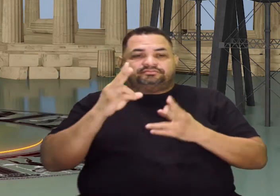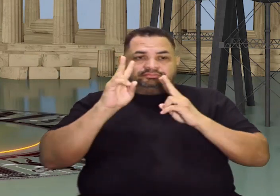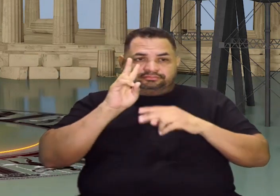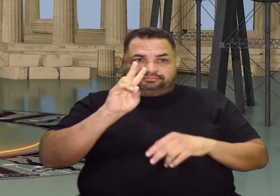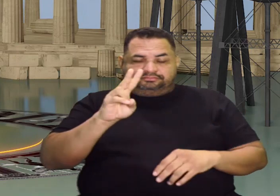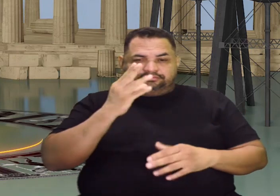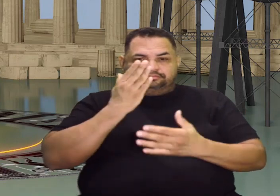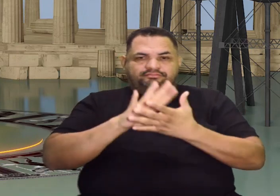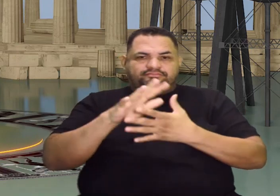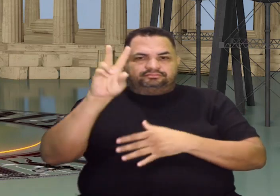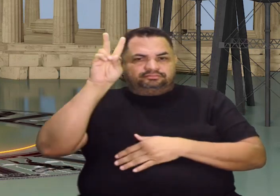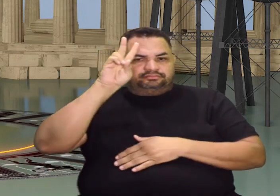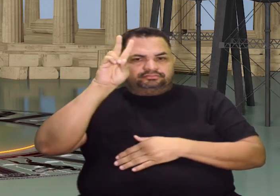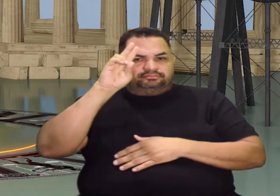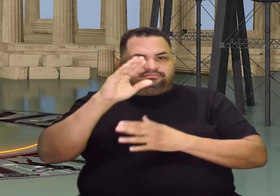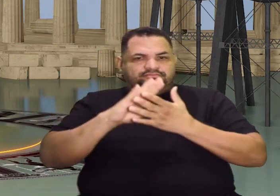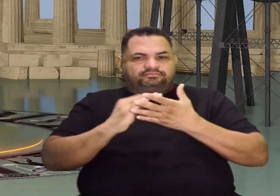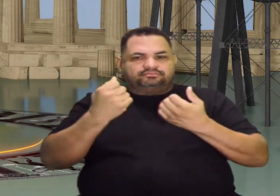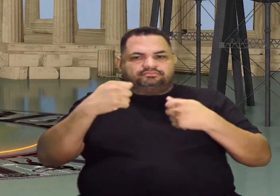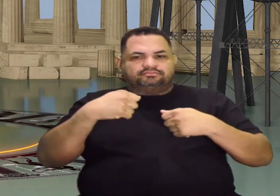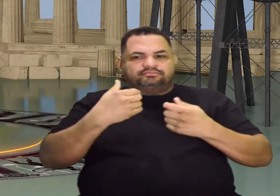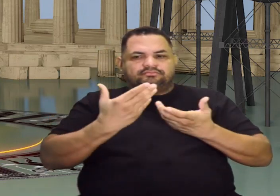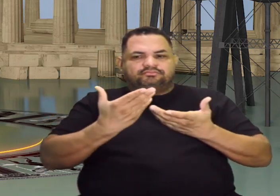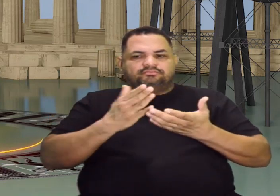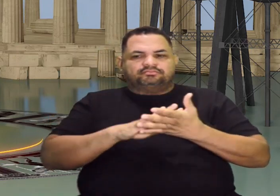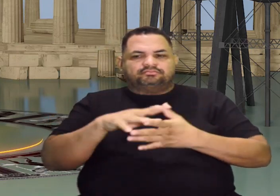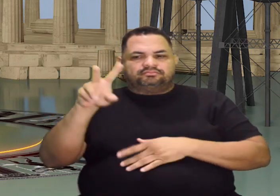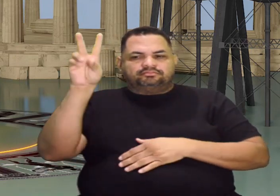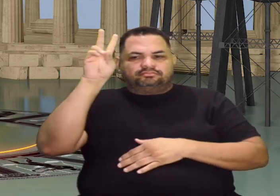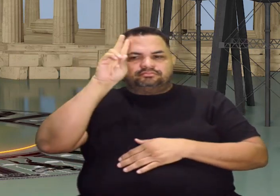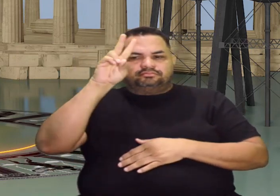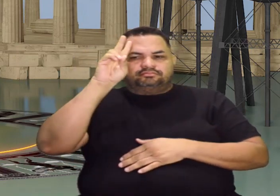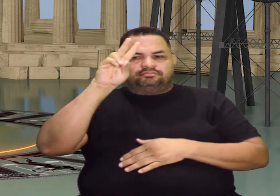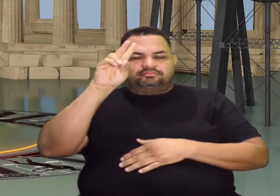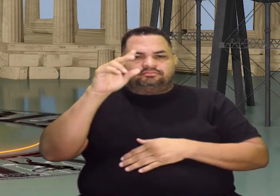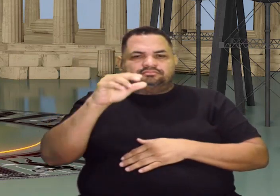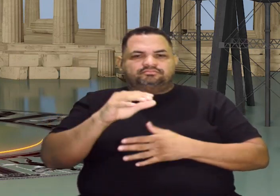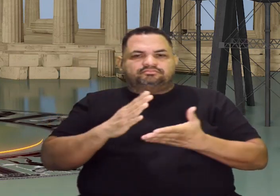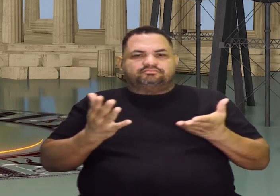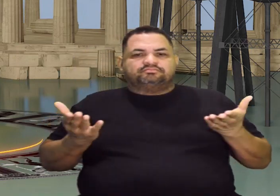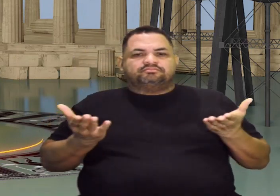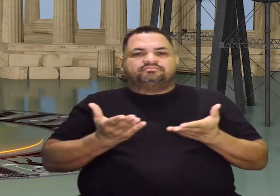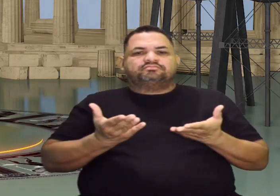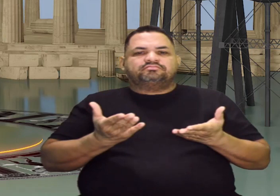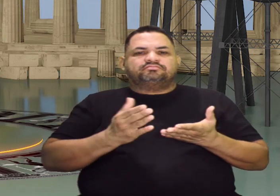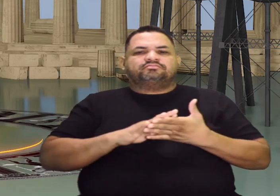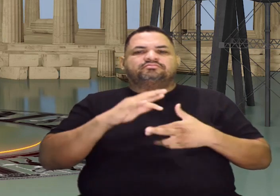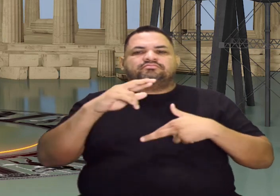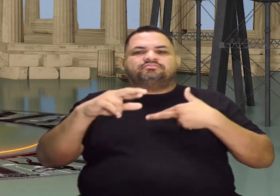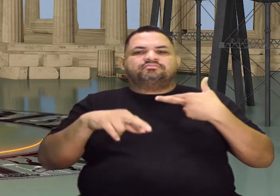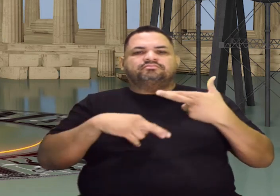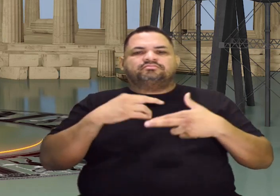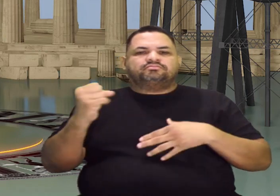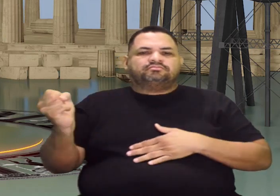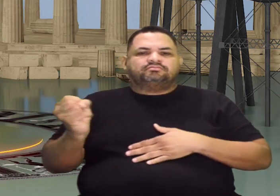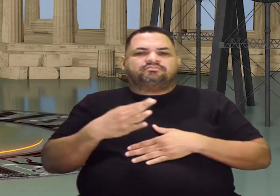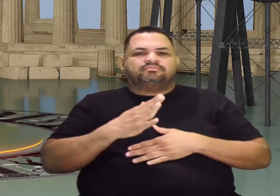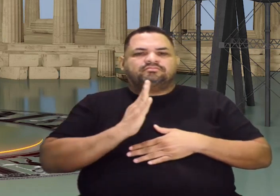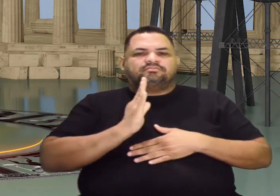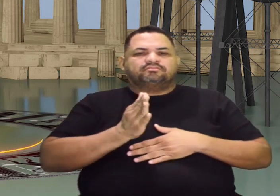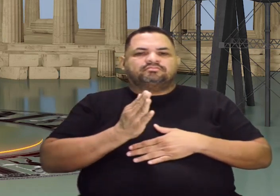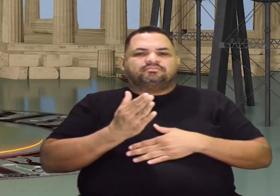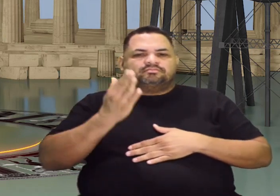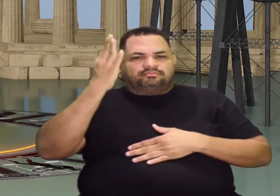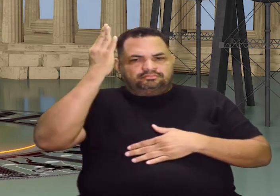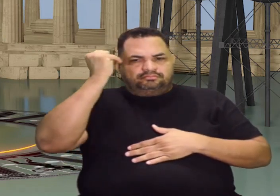também história, uma perspectiva histórica aí. Então, assim, agora o que é o Renascimento para vocês? Vocês já devem estar